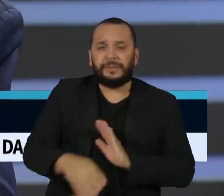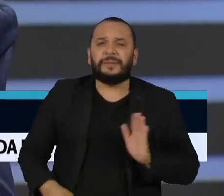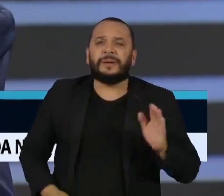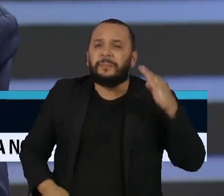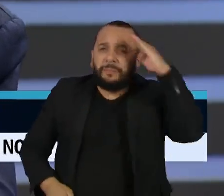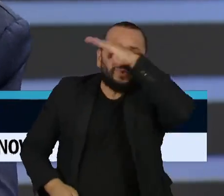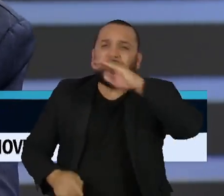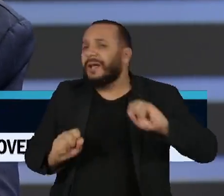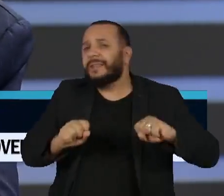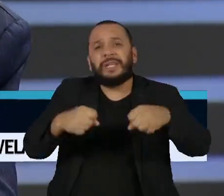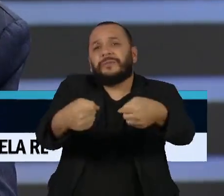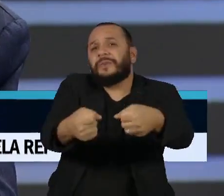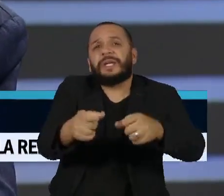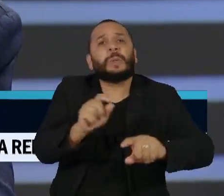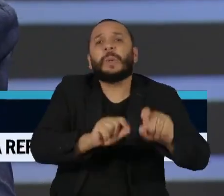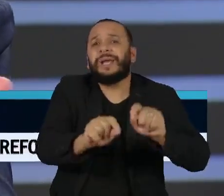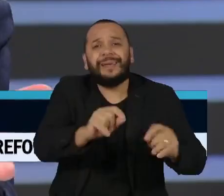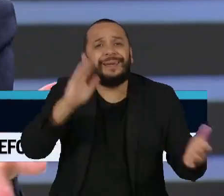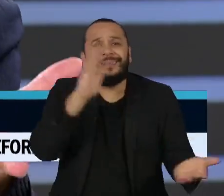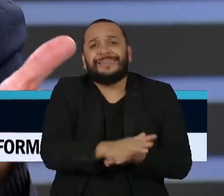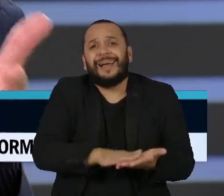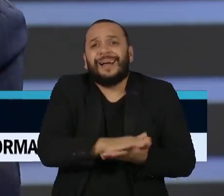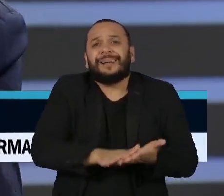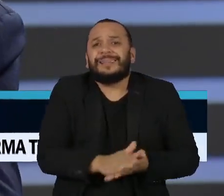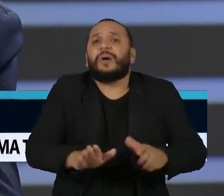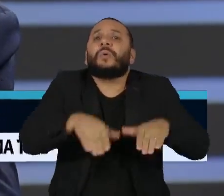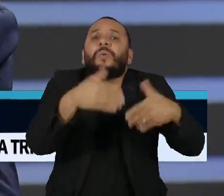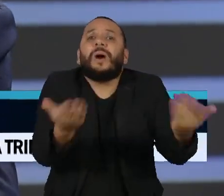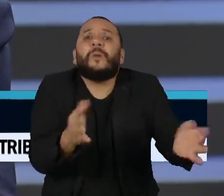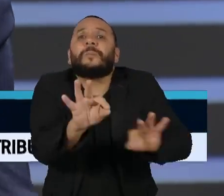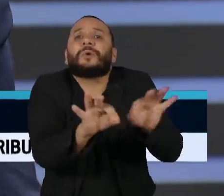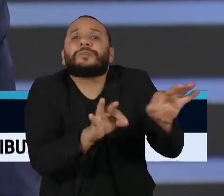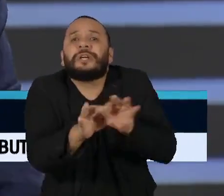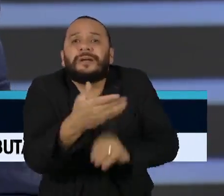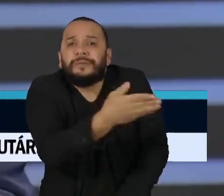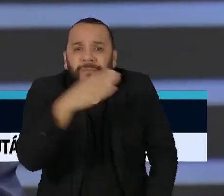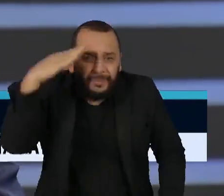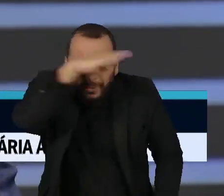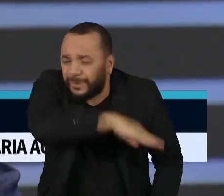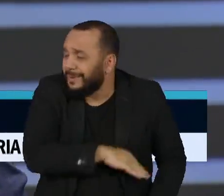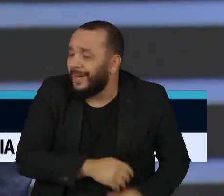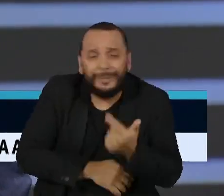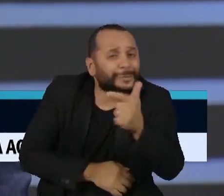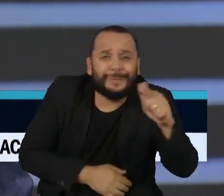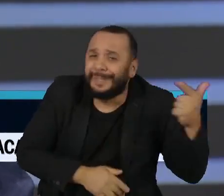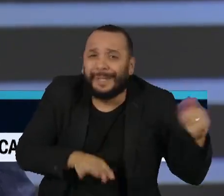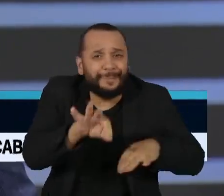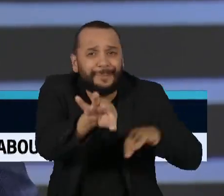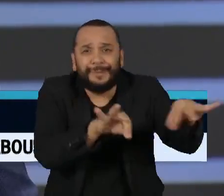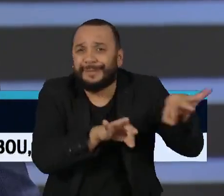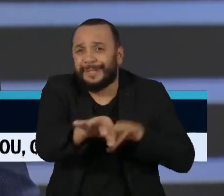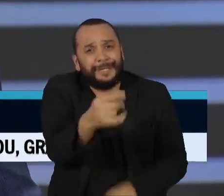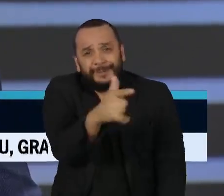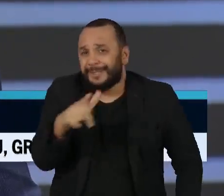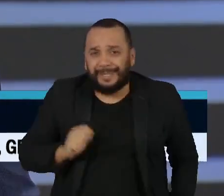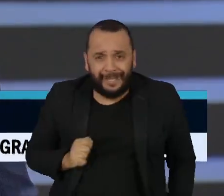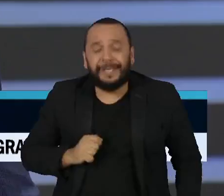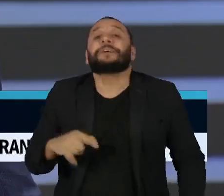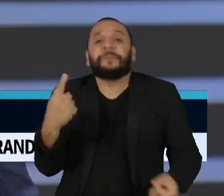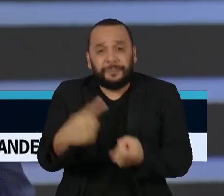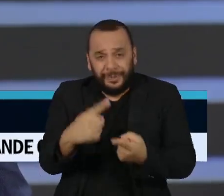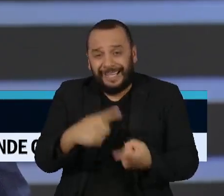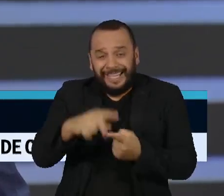defendendo? Nenhuma. Como um entrevistado lembrou, qual era o projeto alternativo? Porque quando você confronta, para fazer política